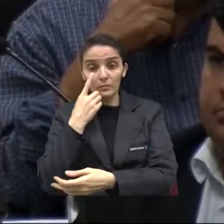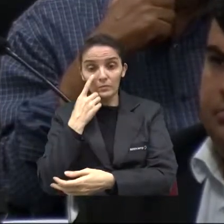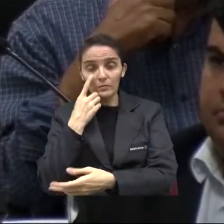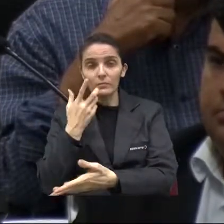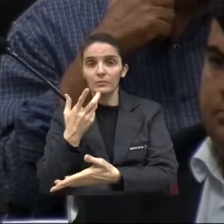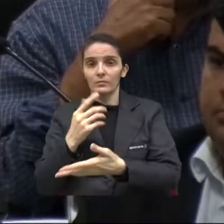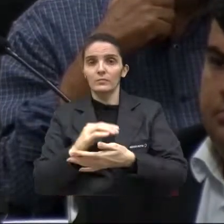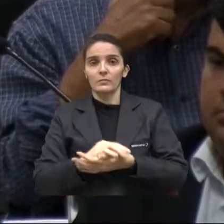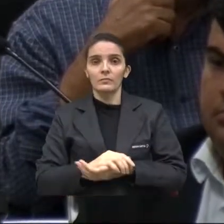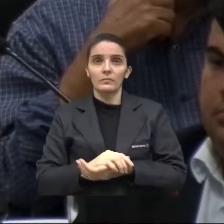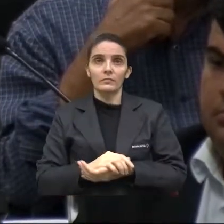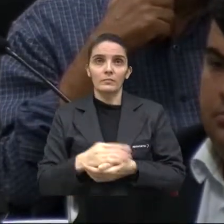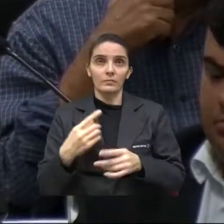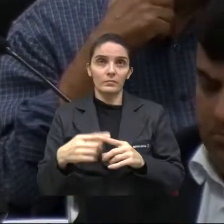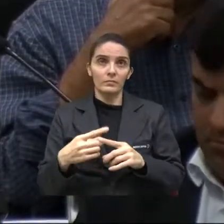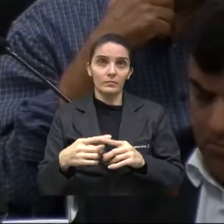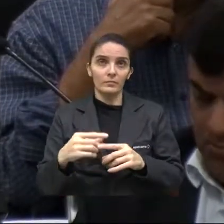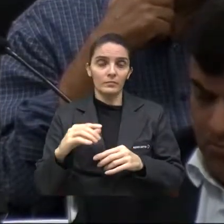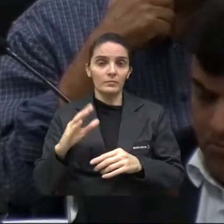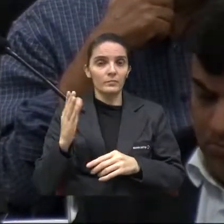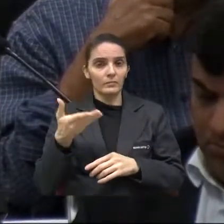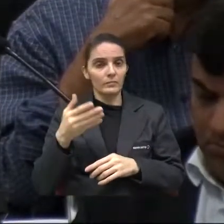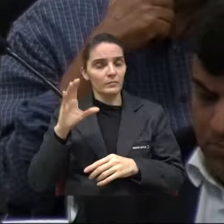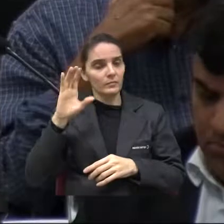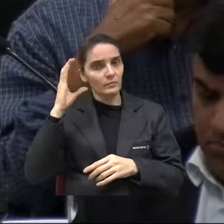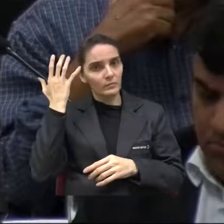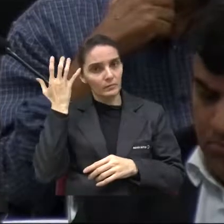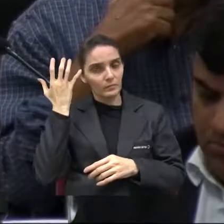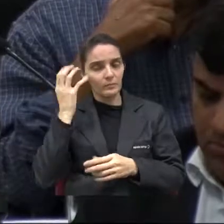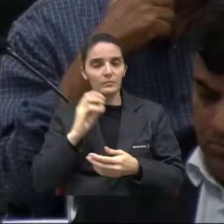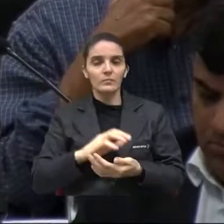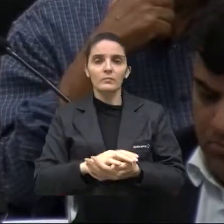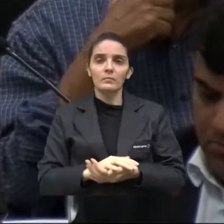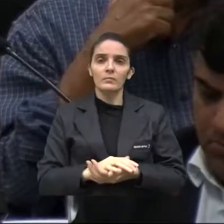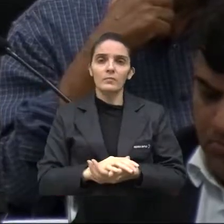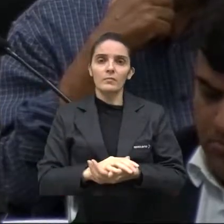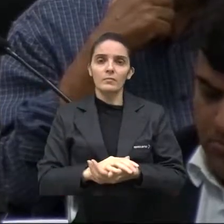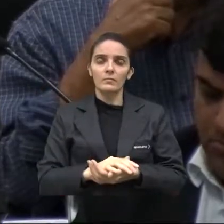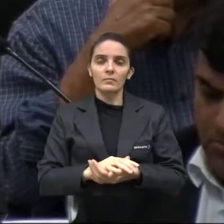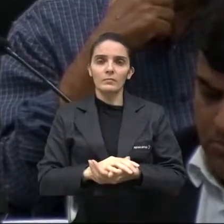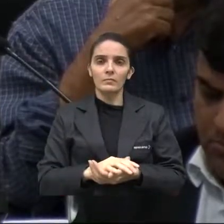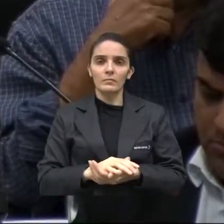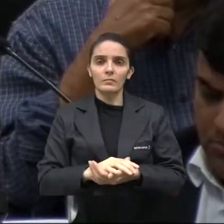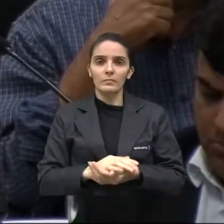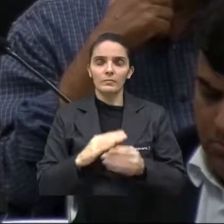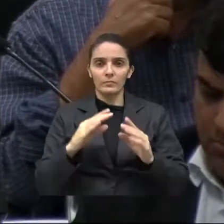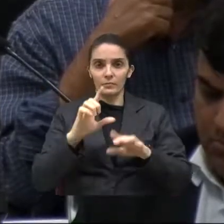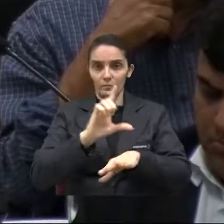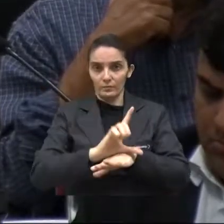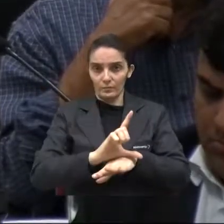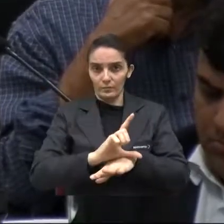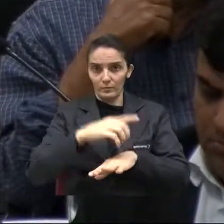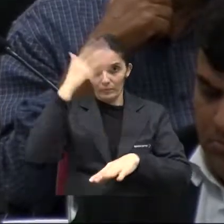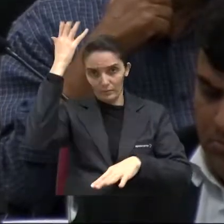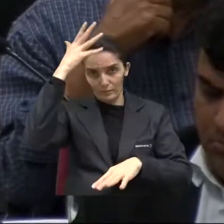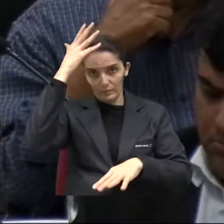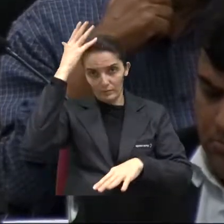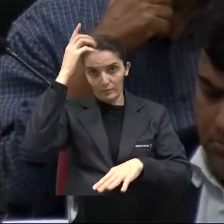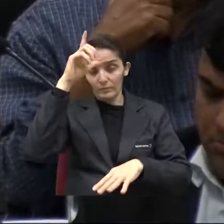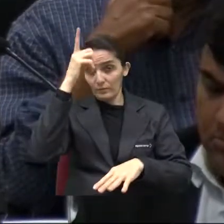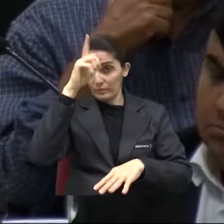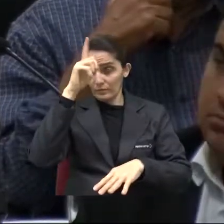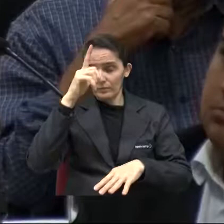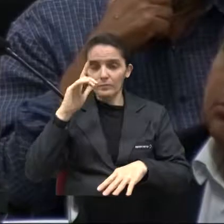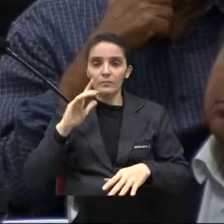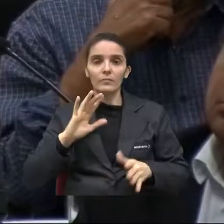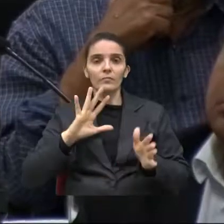Nós passamos por isso lá na empresa onde eu estou lá, foi roubado tudo, e a pessoa rouba uma fiação, depois